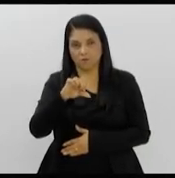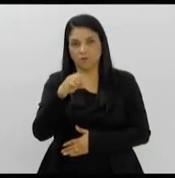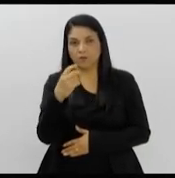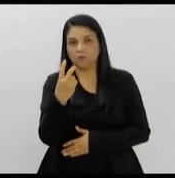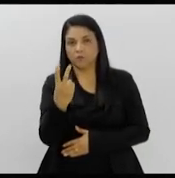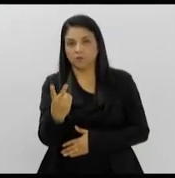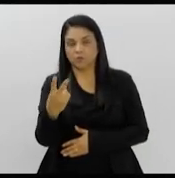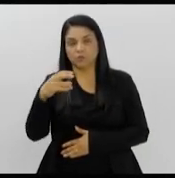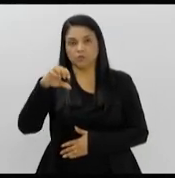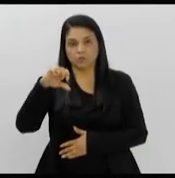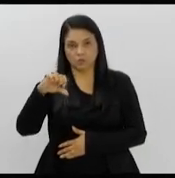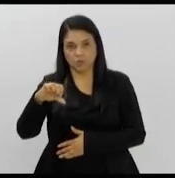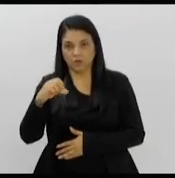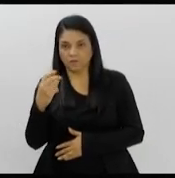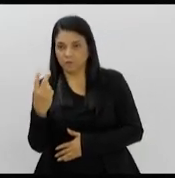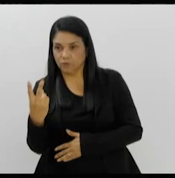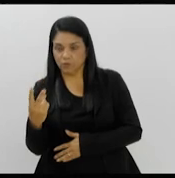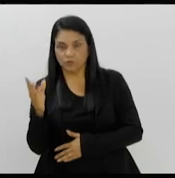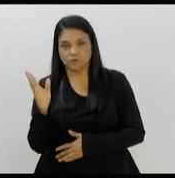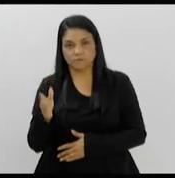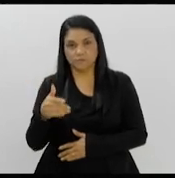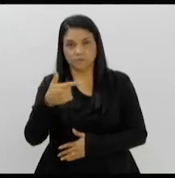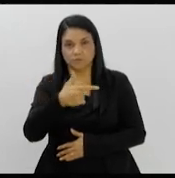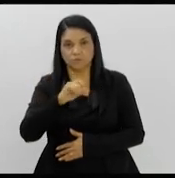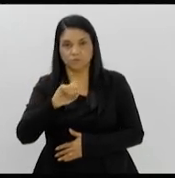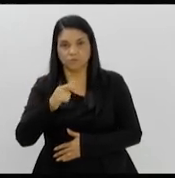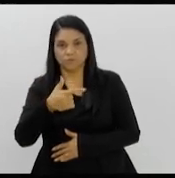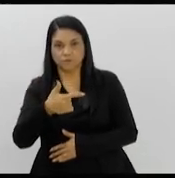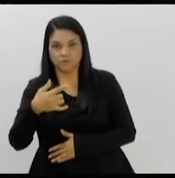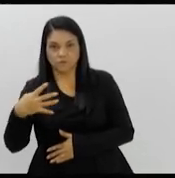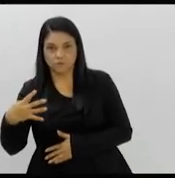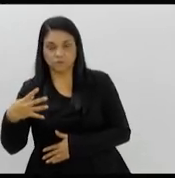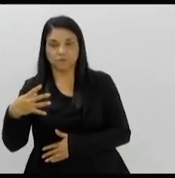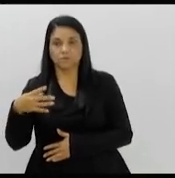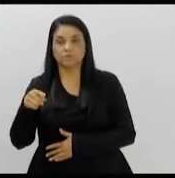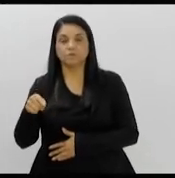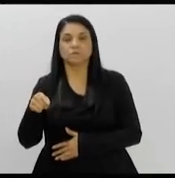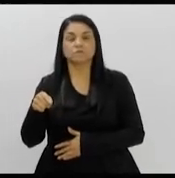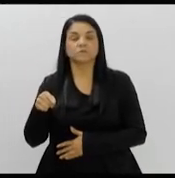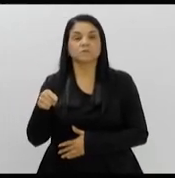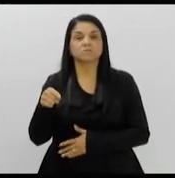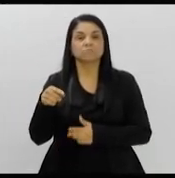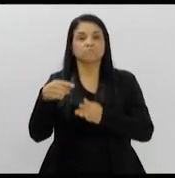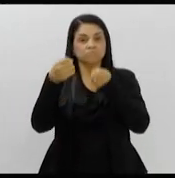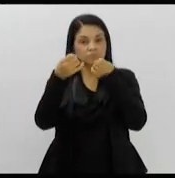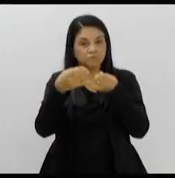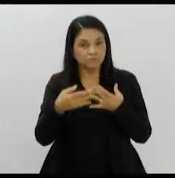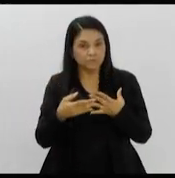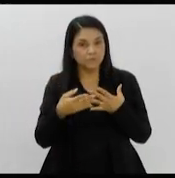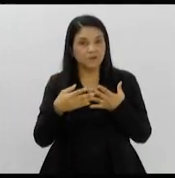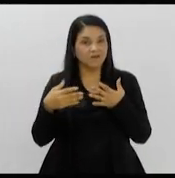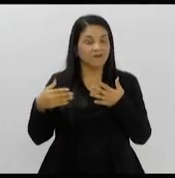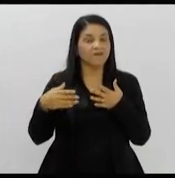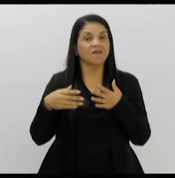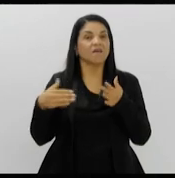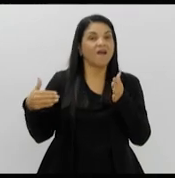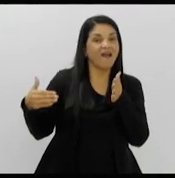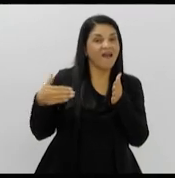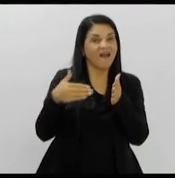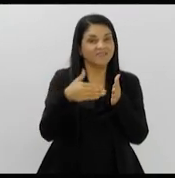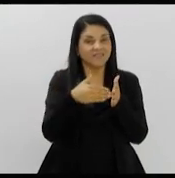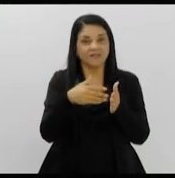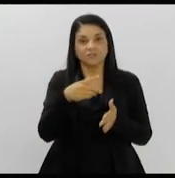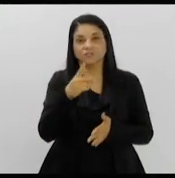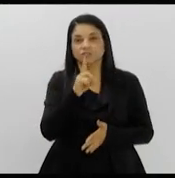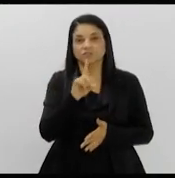292 de 24 só Valeria até 31 de